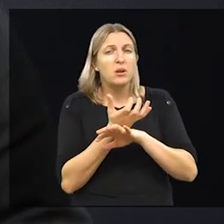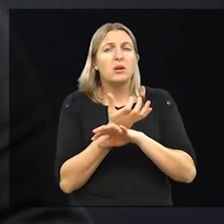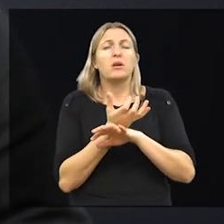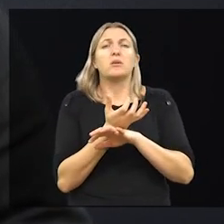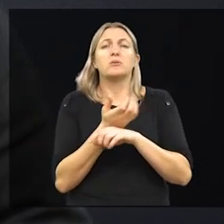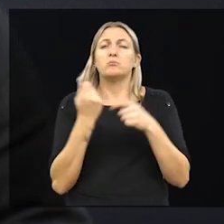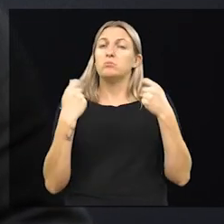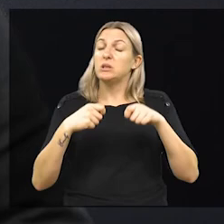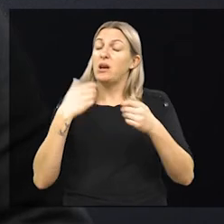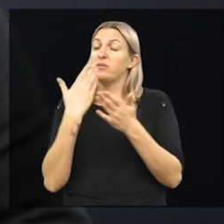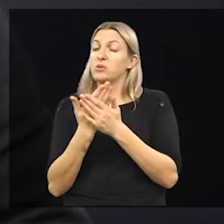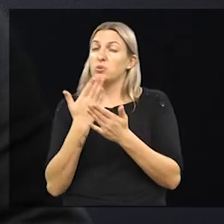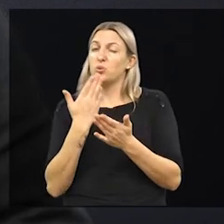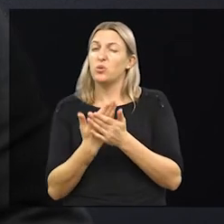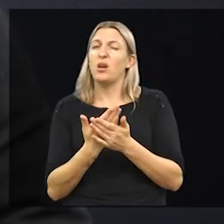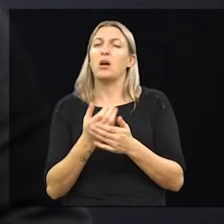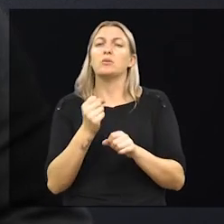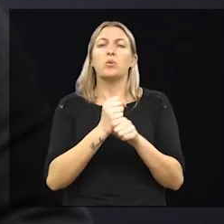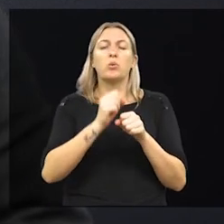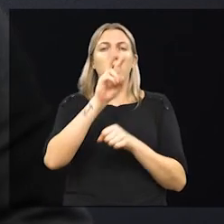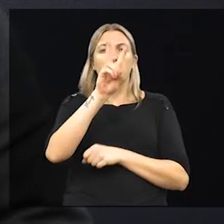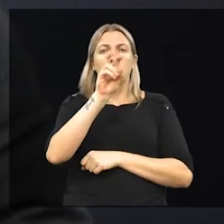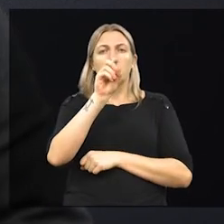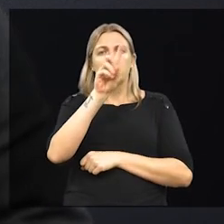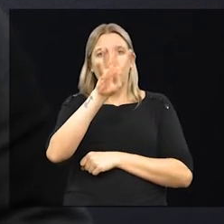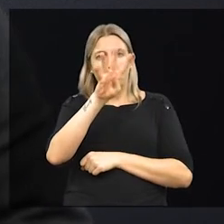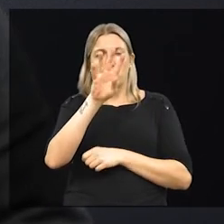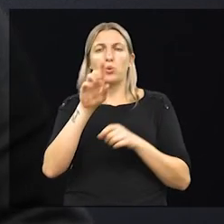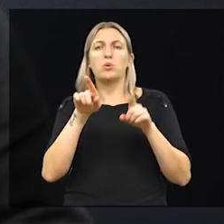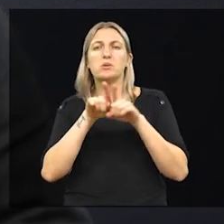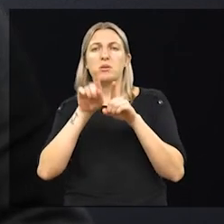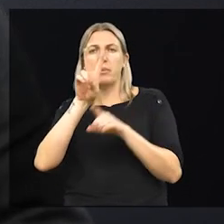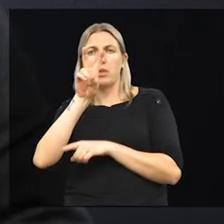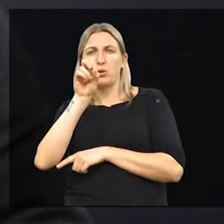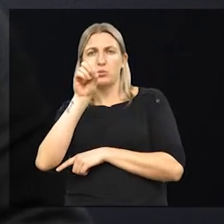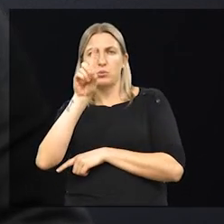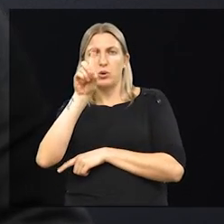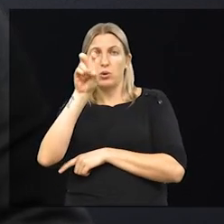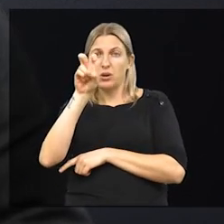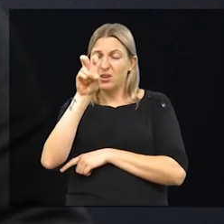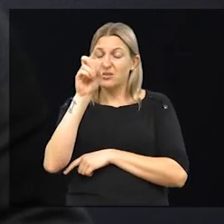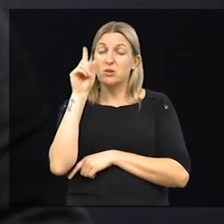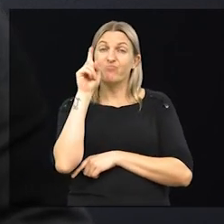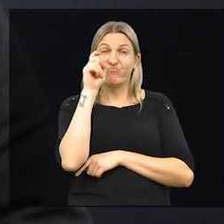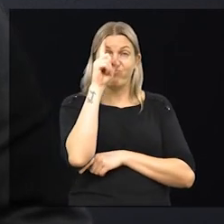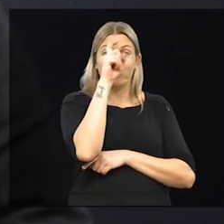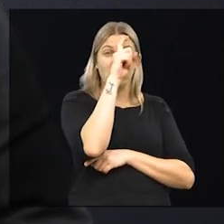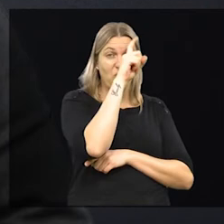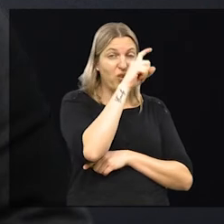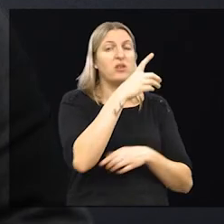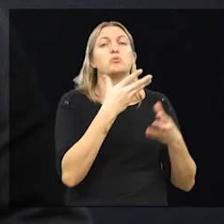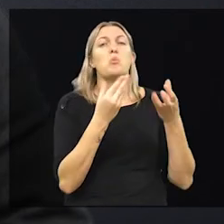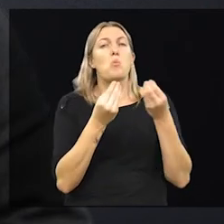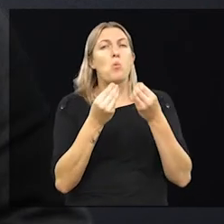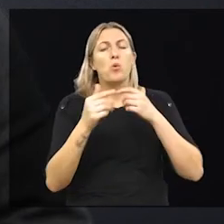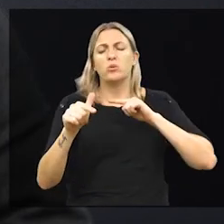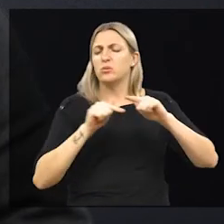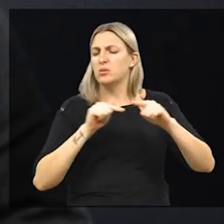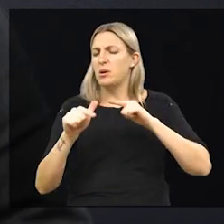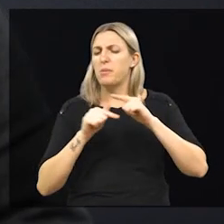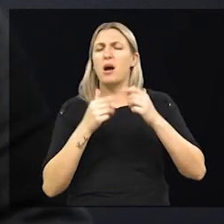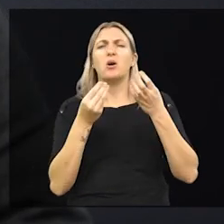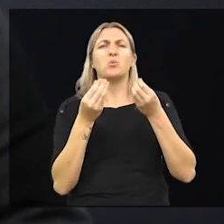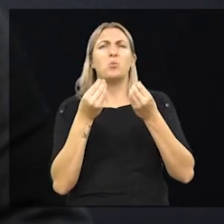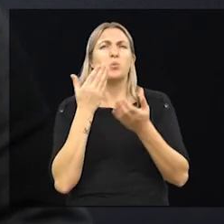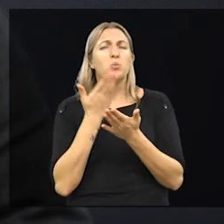bem puxados nesse sentido né com muito trabalho muito estudo nunca exigência em 2015 também assume a